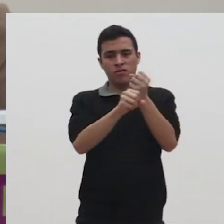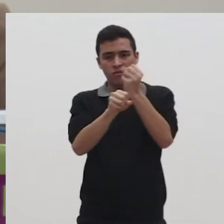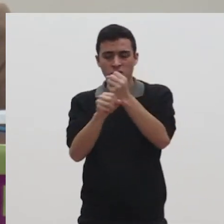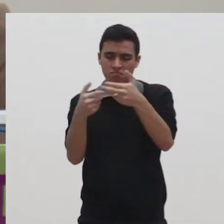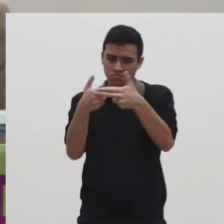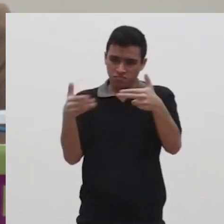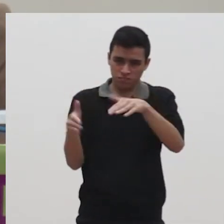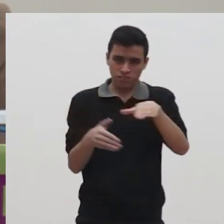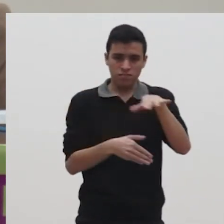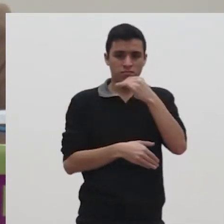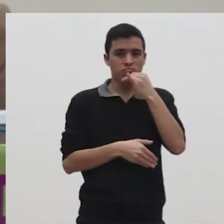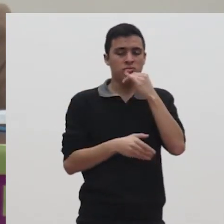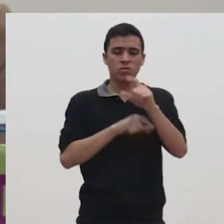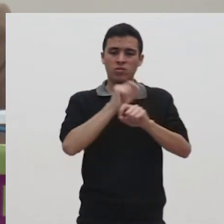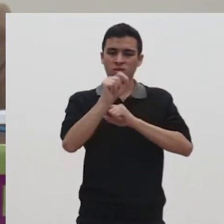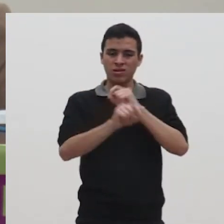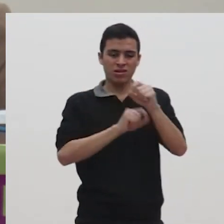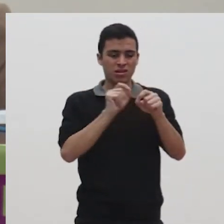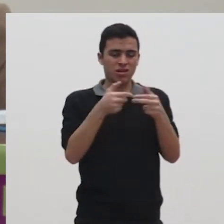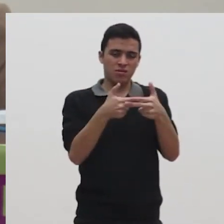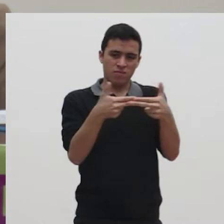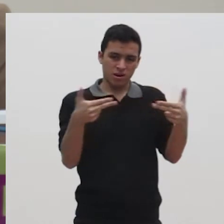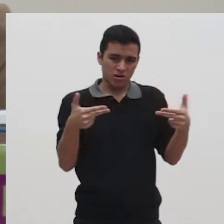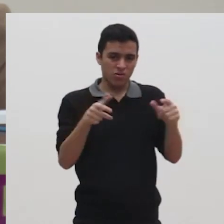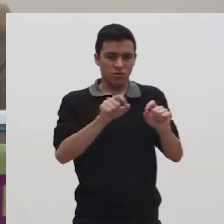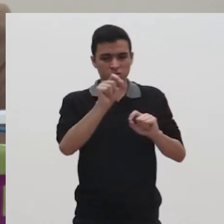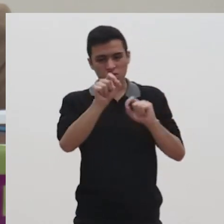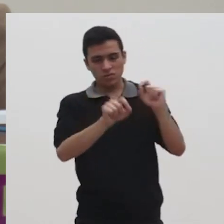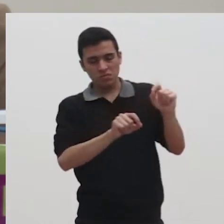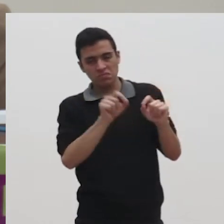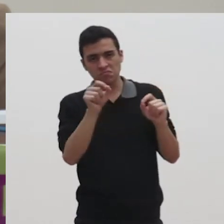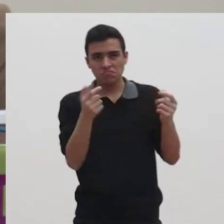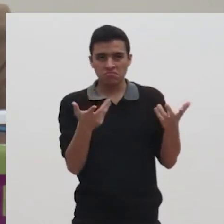temos aqui alguns esqueletos, temos algumas coisas que, enfim, que estão